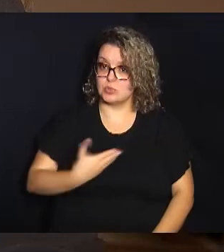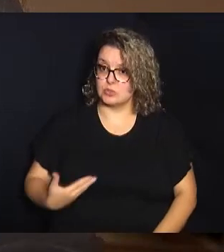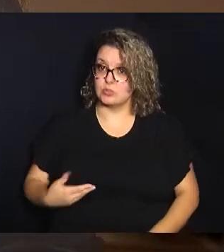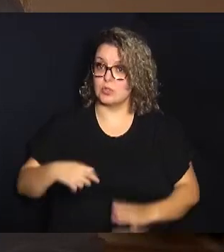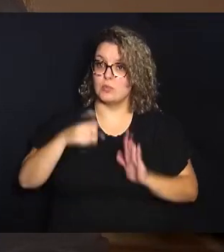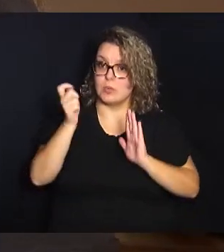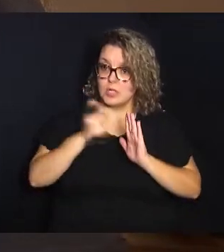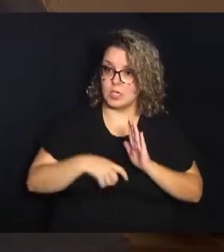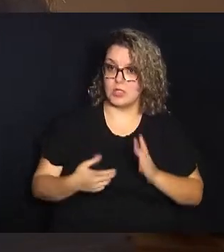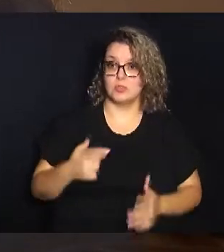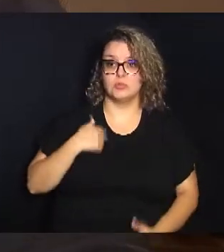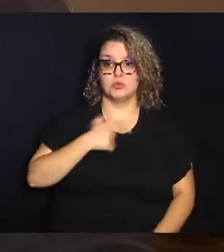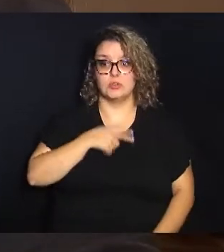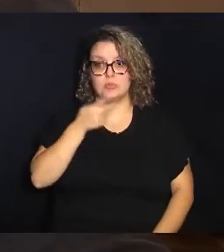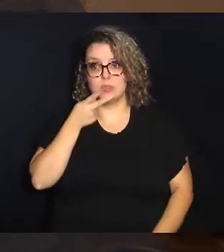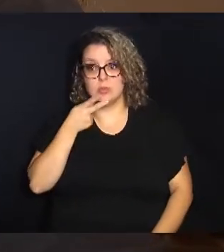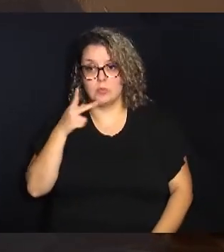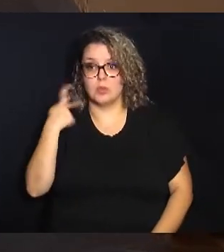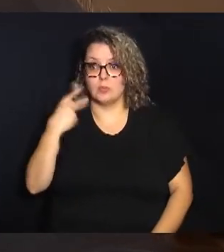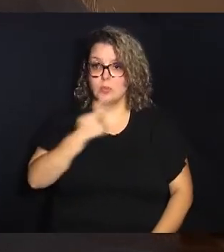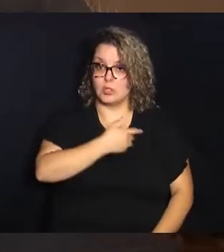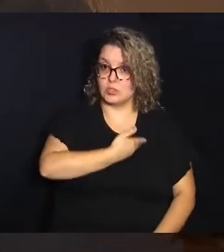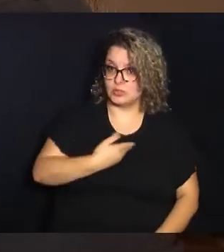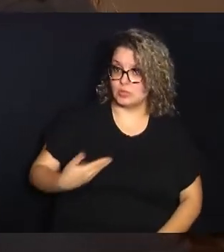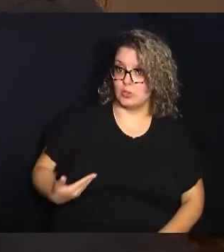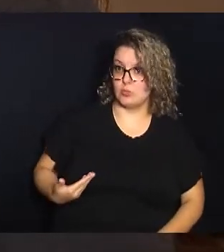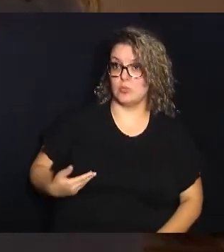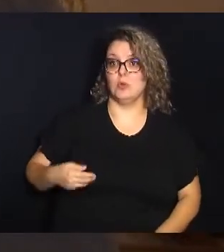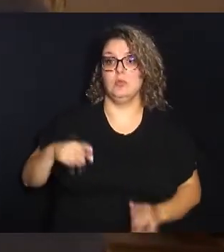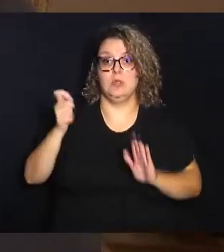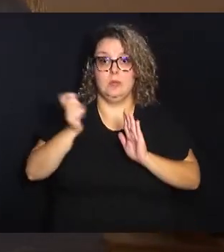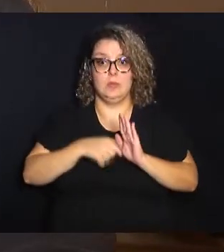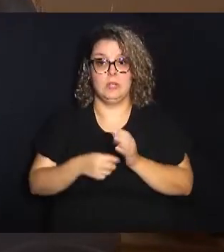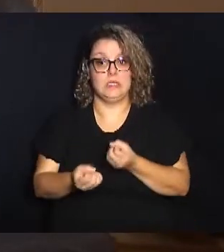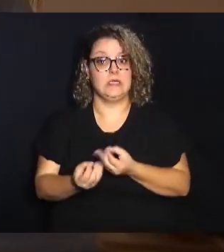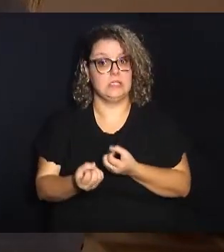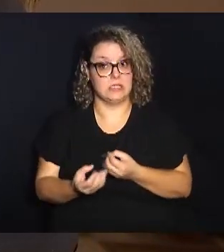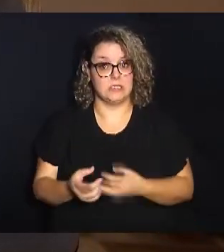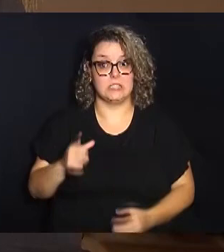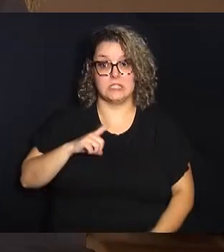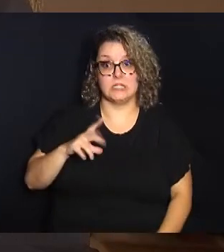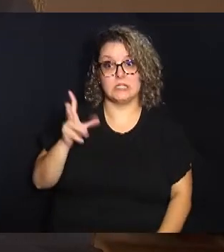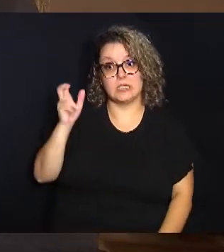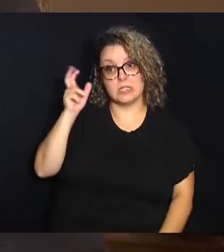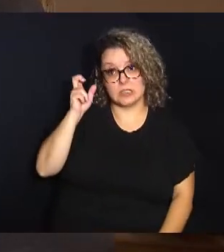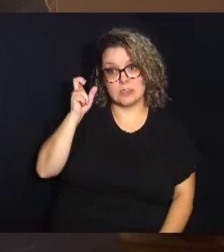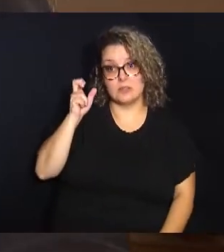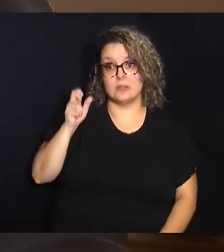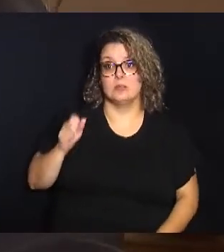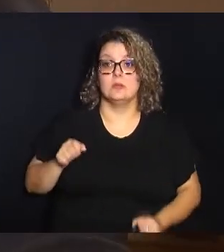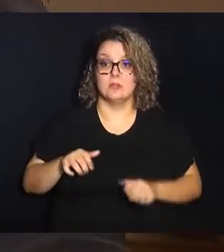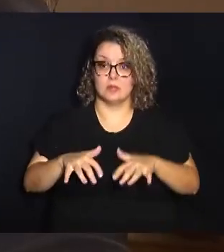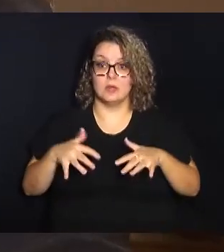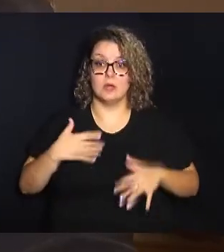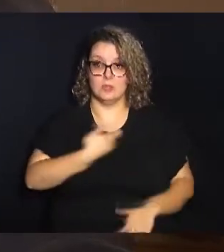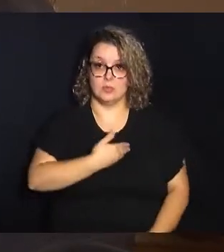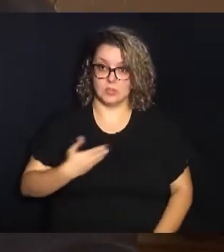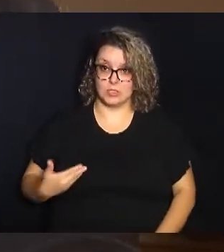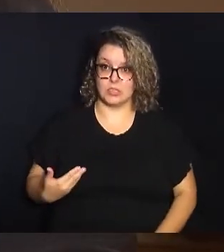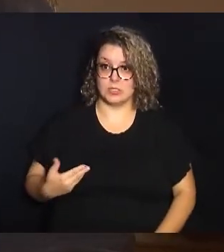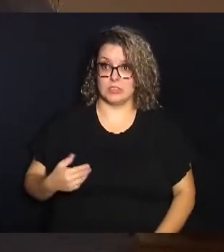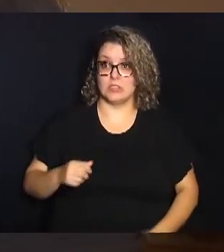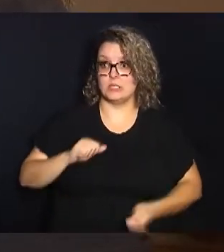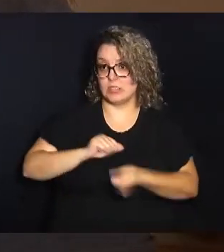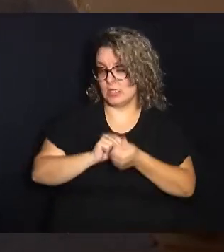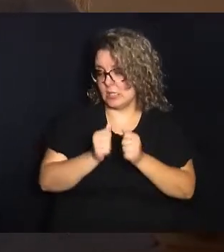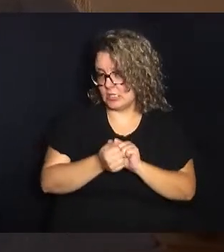políticas públicas mais efetivas. A gente fala de política pública efetiva quando ela é baseada em dados, quando ela é baseada na escuta. E a audiência